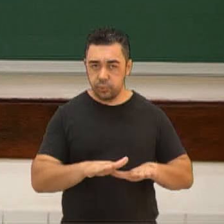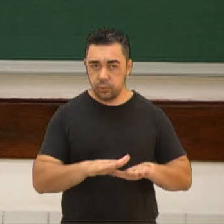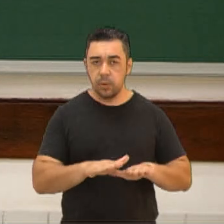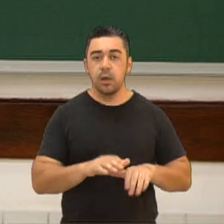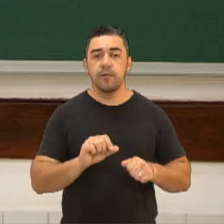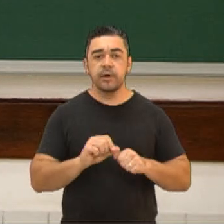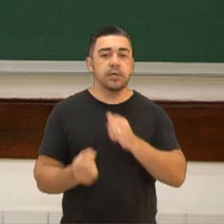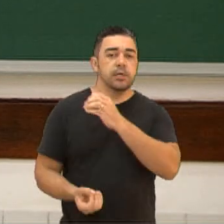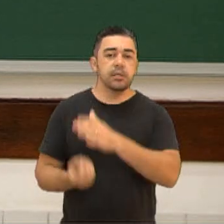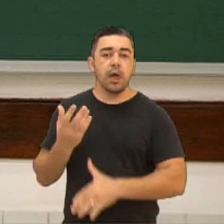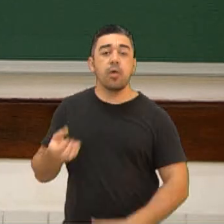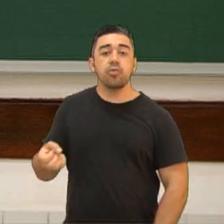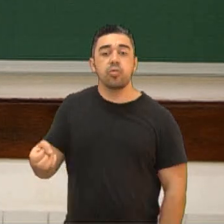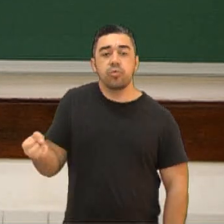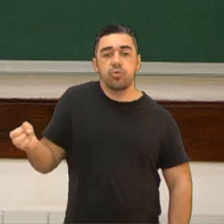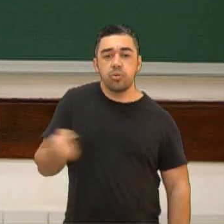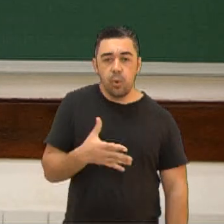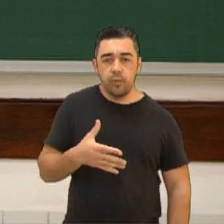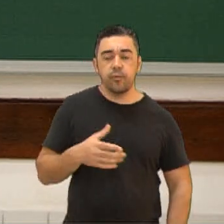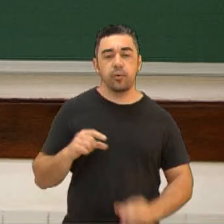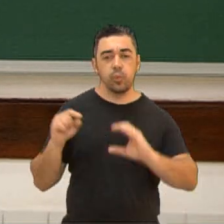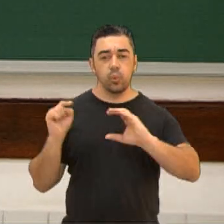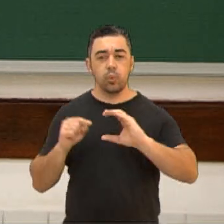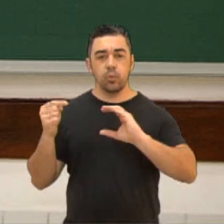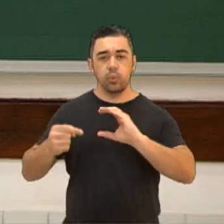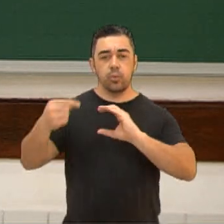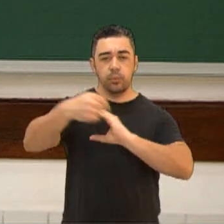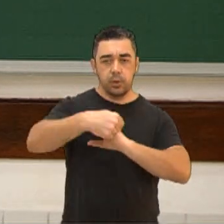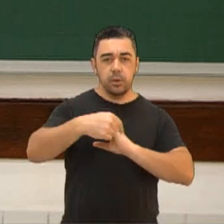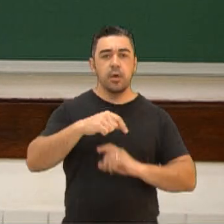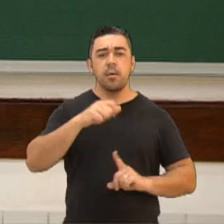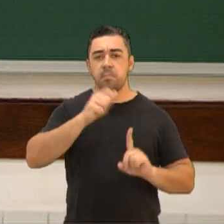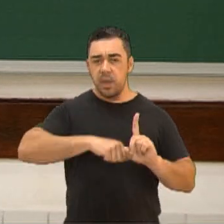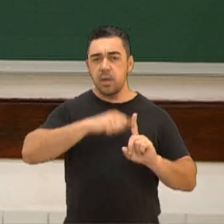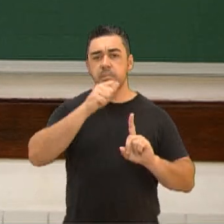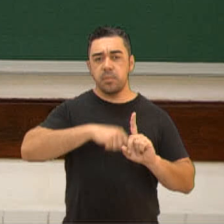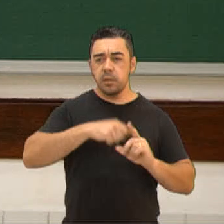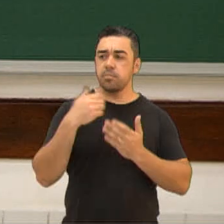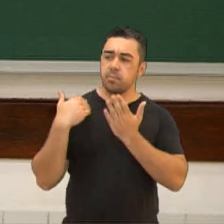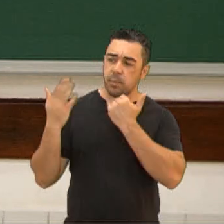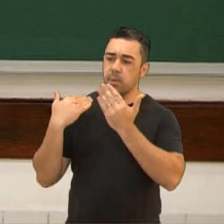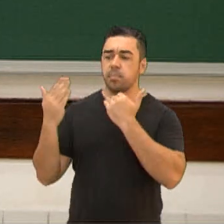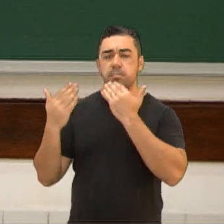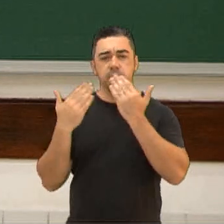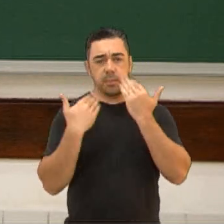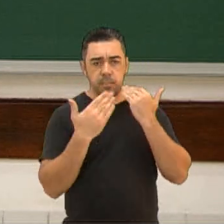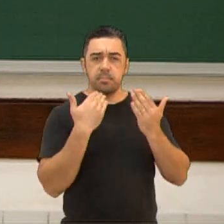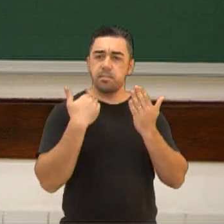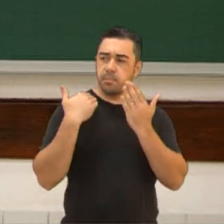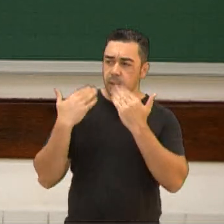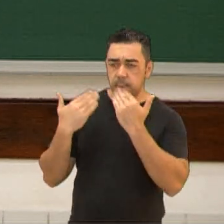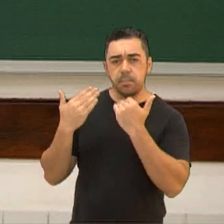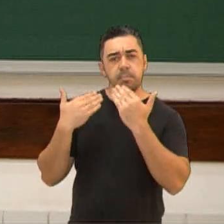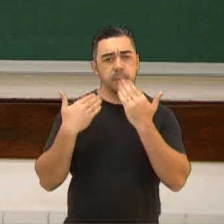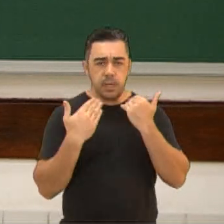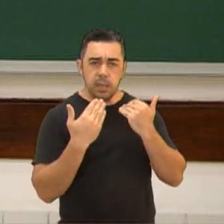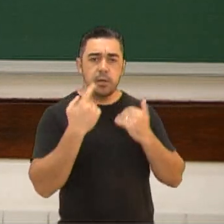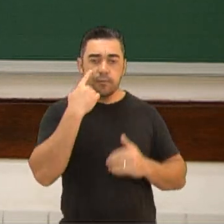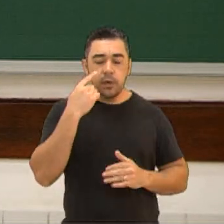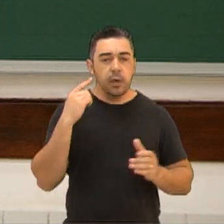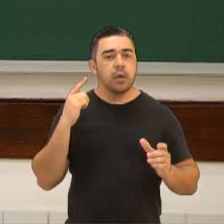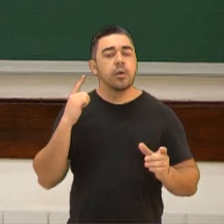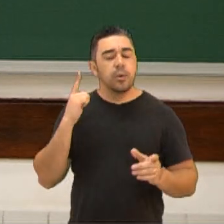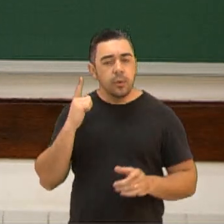uma nova forma de arte, que é o cubismo. Eles ficaram meses pintando, trocando ideia, até que eles chegaram no